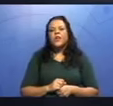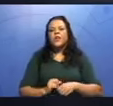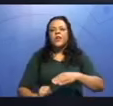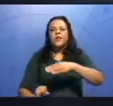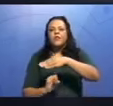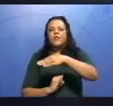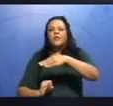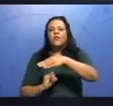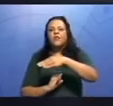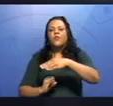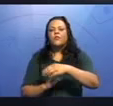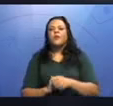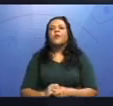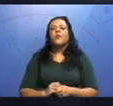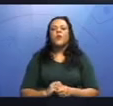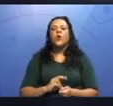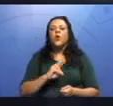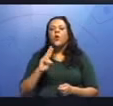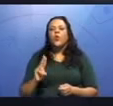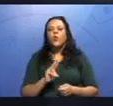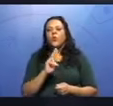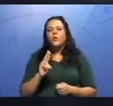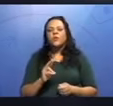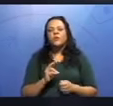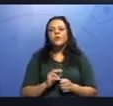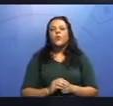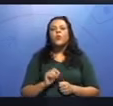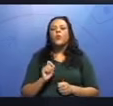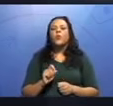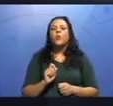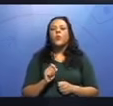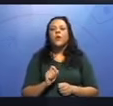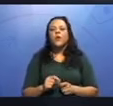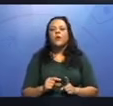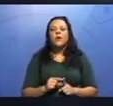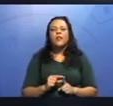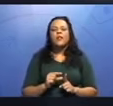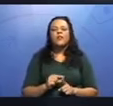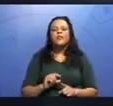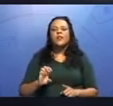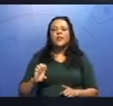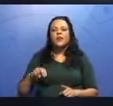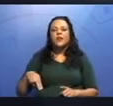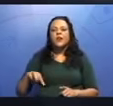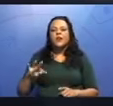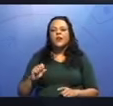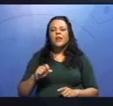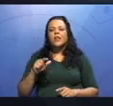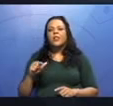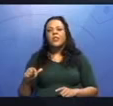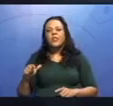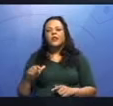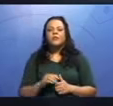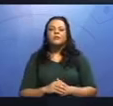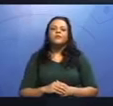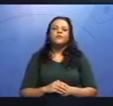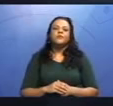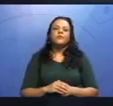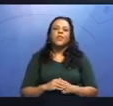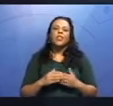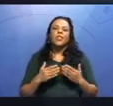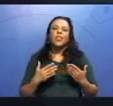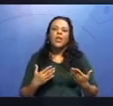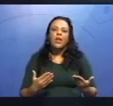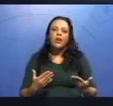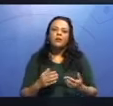pois. No emprego mais coloquial ainda, que aí é uma outra forma que nós dizemos, né? A forma aí